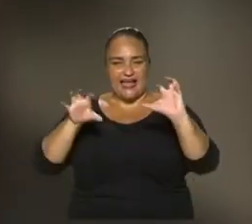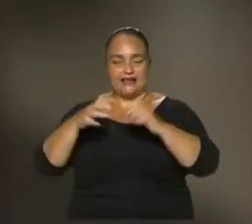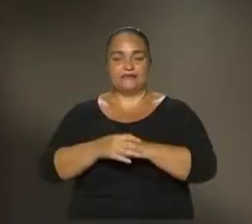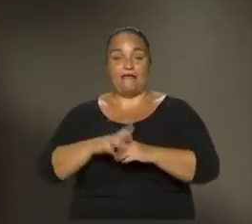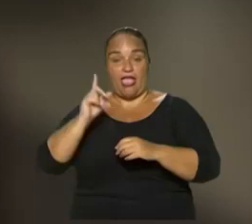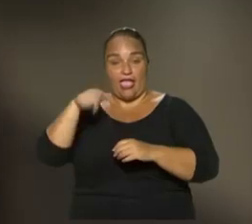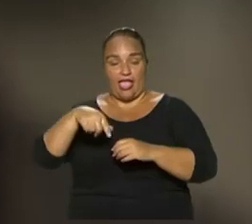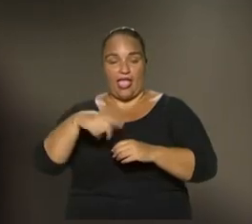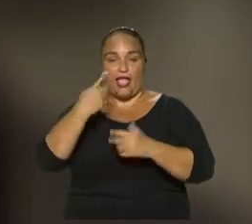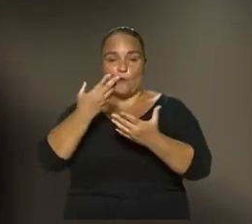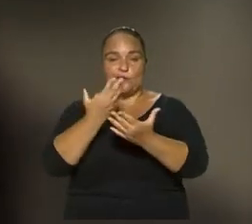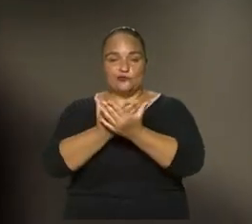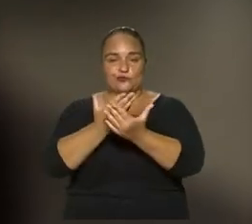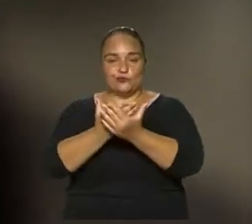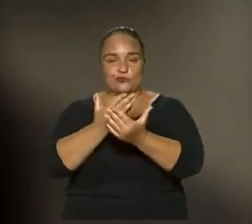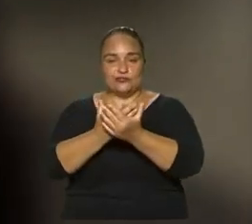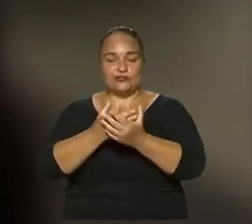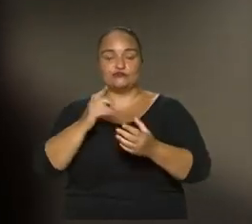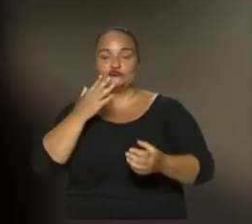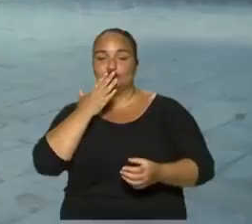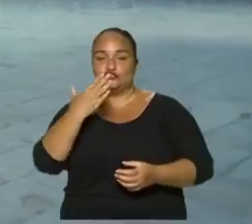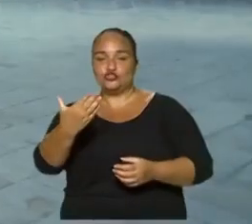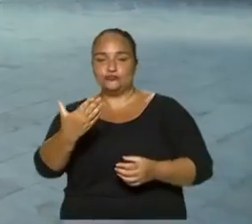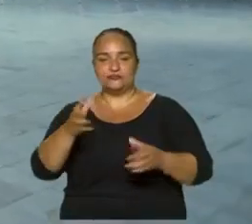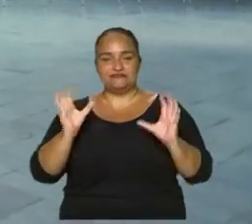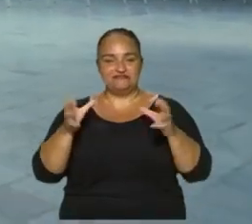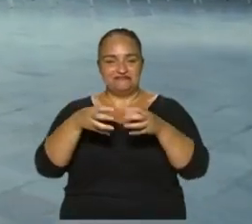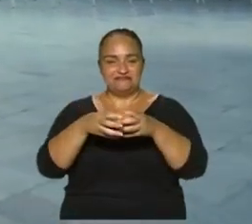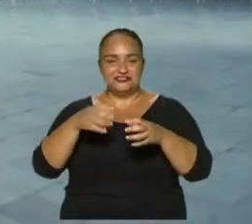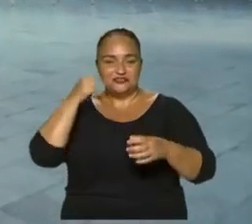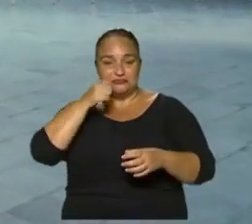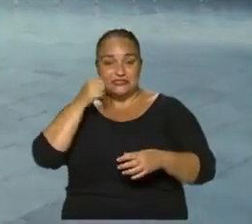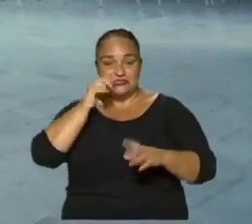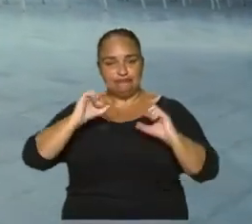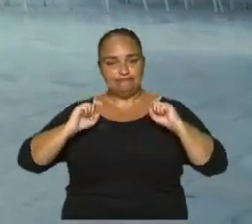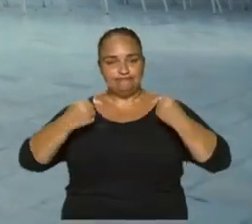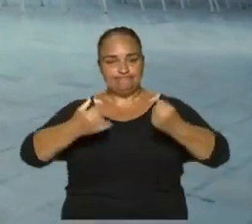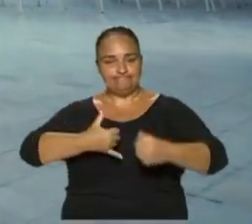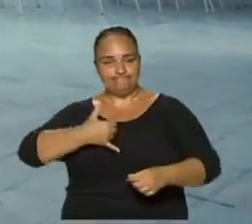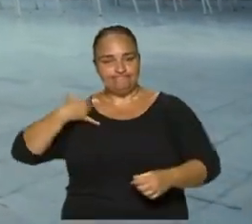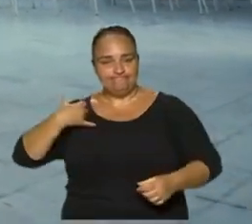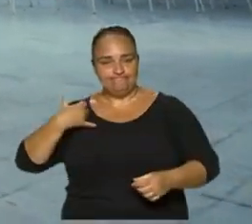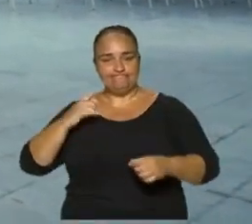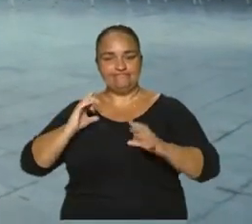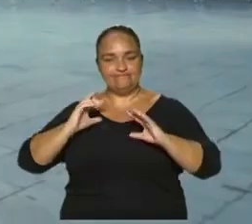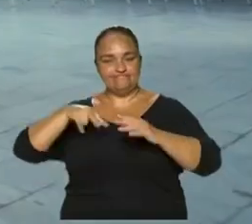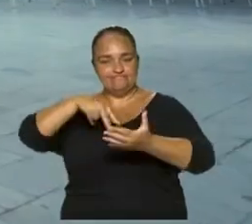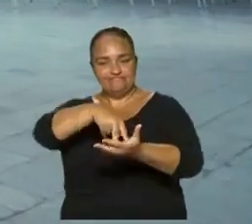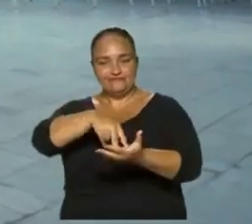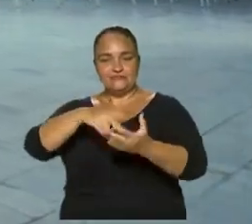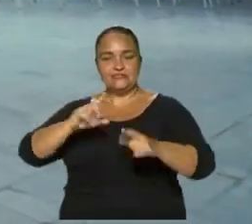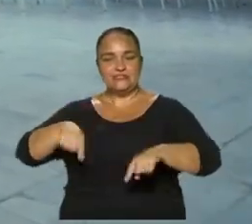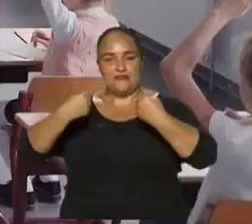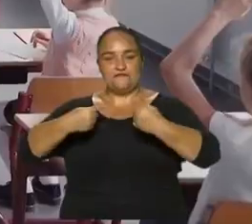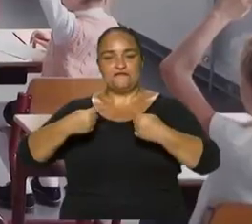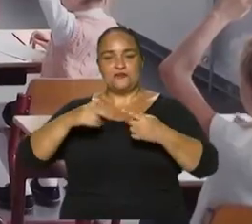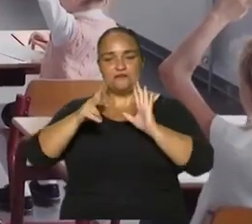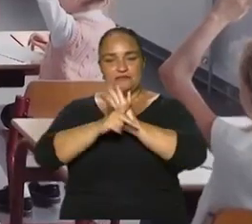Esta é uma das estudantes de um time de meninas encorajadas a desbravar desafios